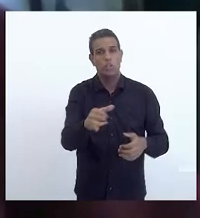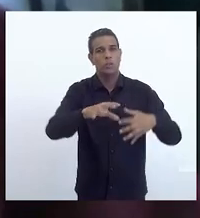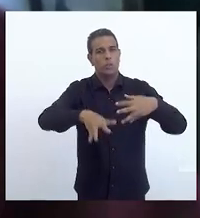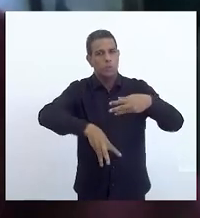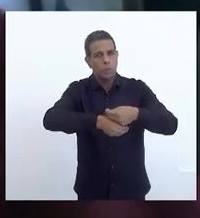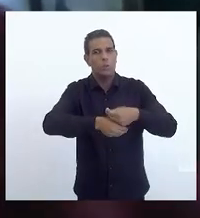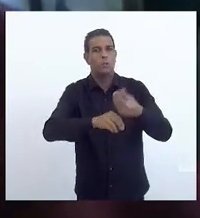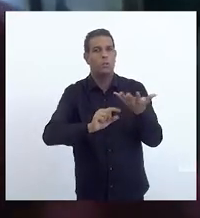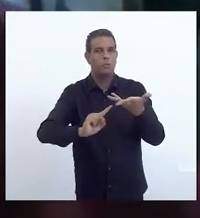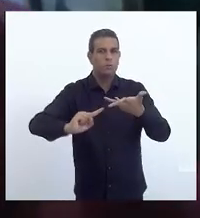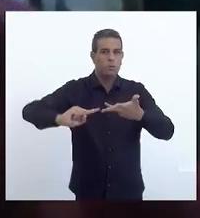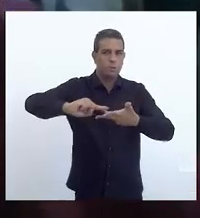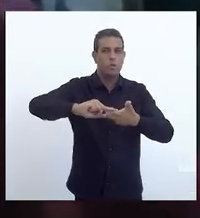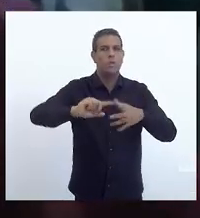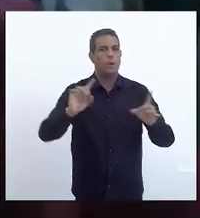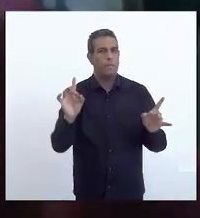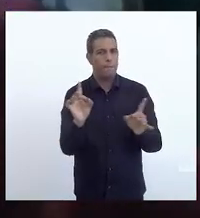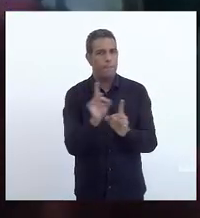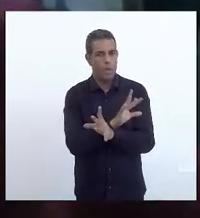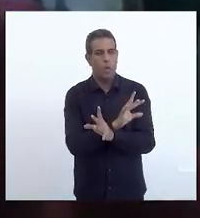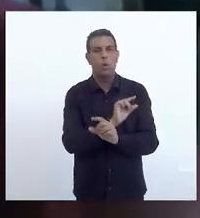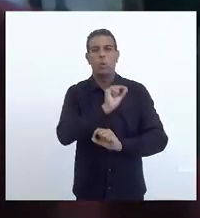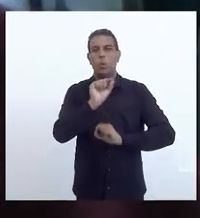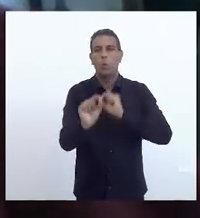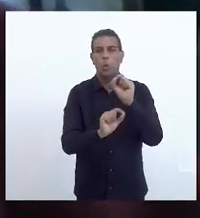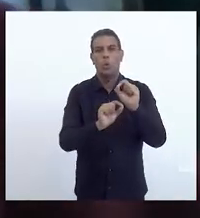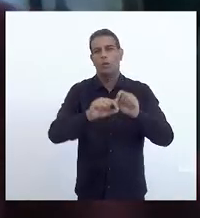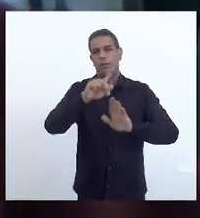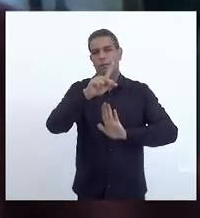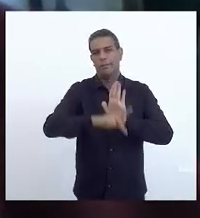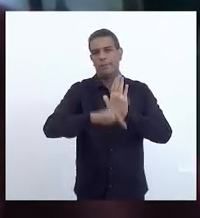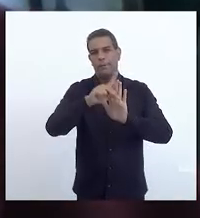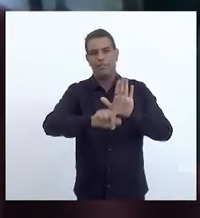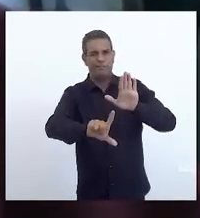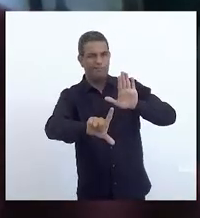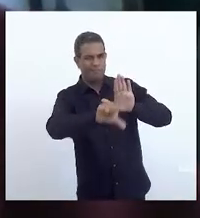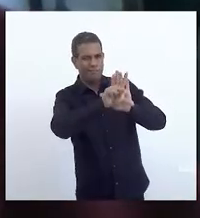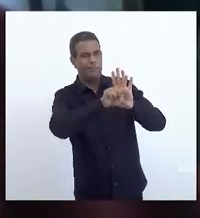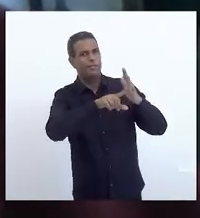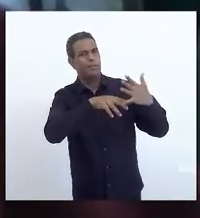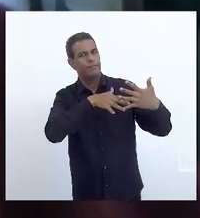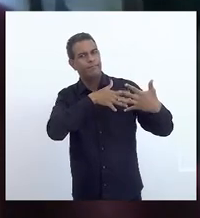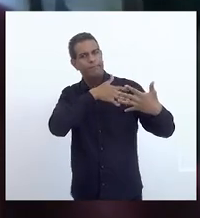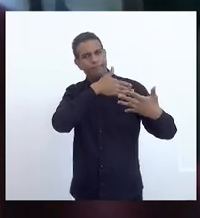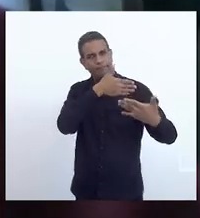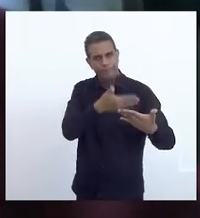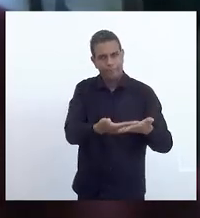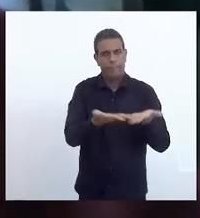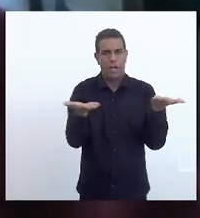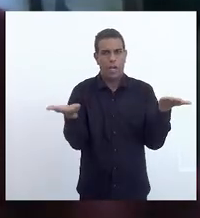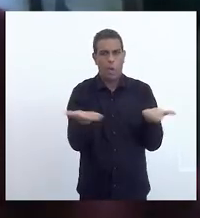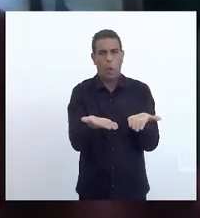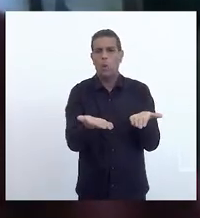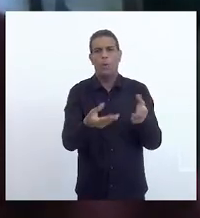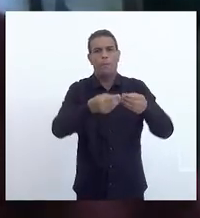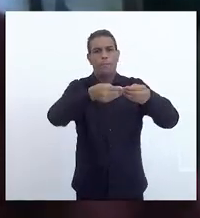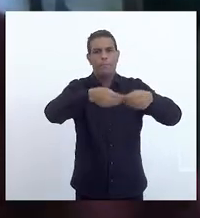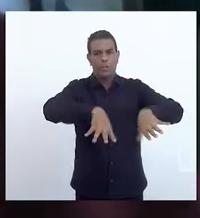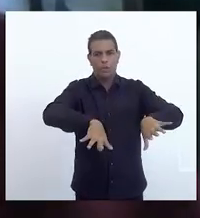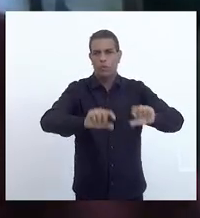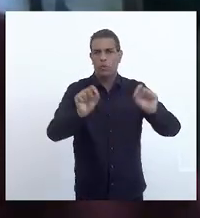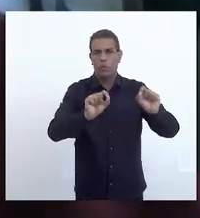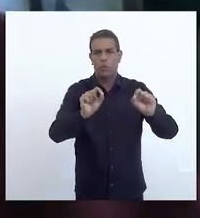algumas emendas que eu fiz, adequando esse projeto a uma lei já existente, até para não prejudicá-la?